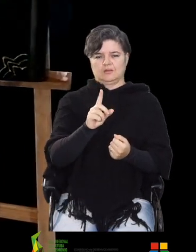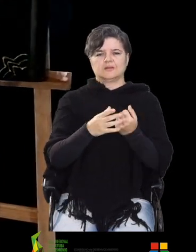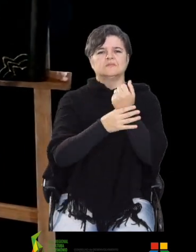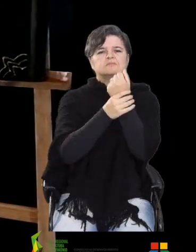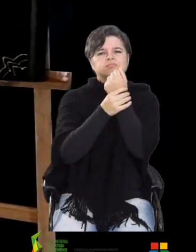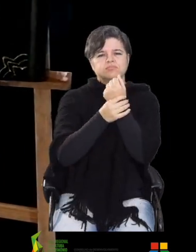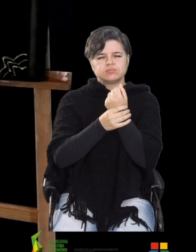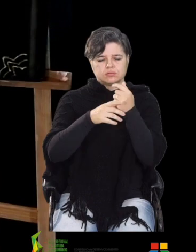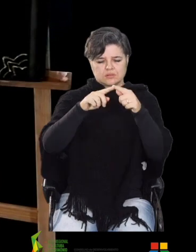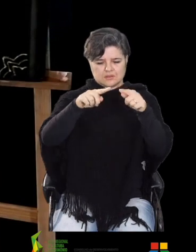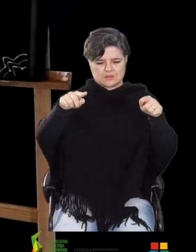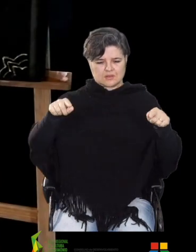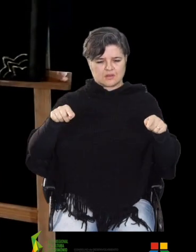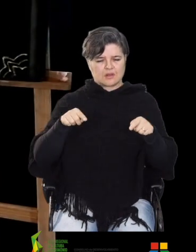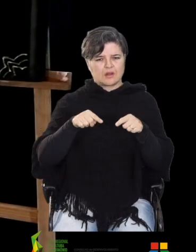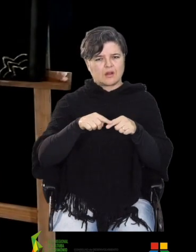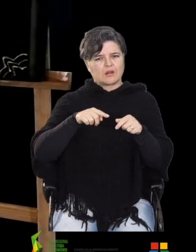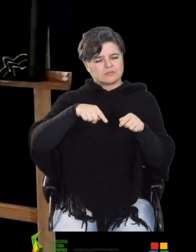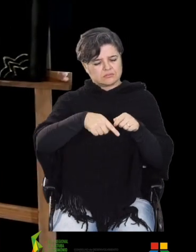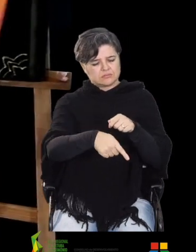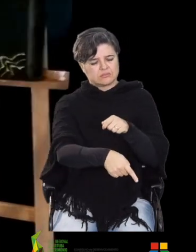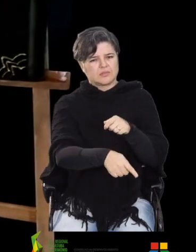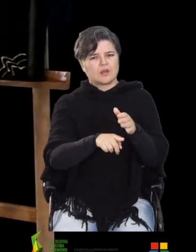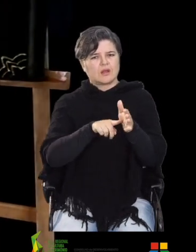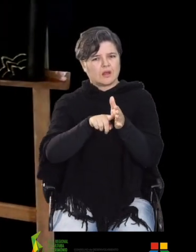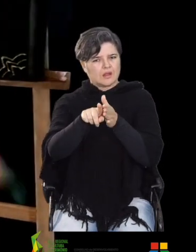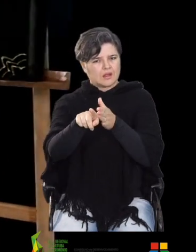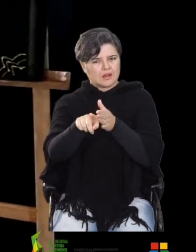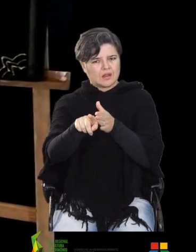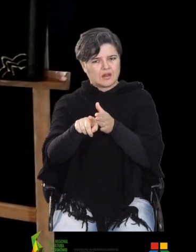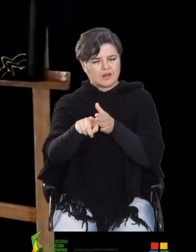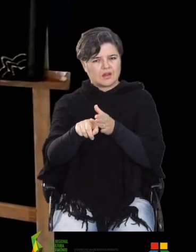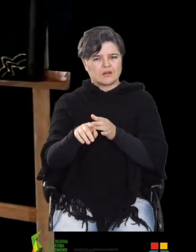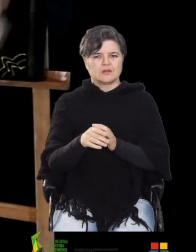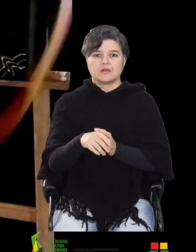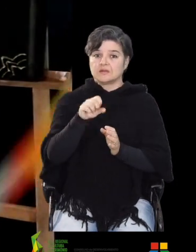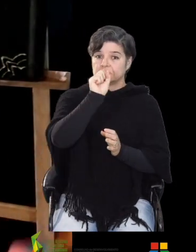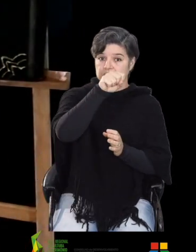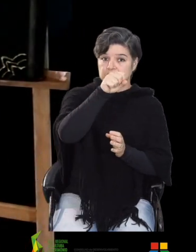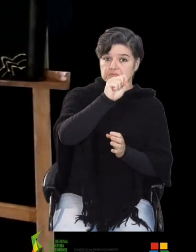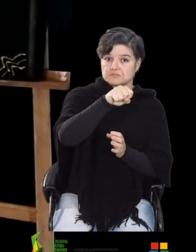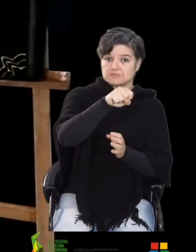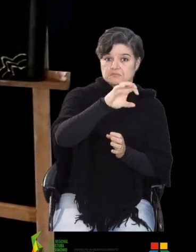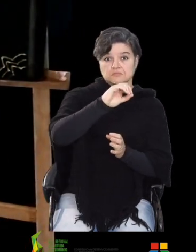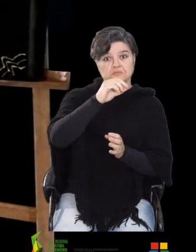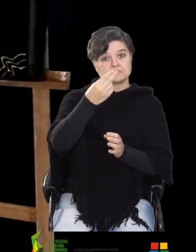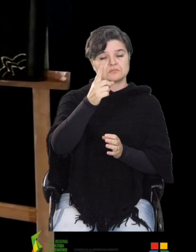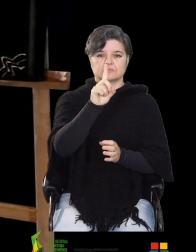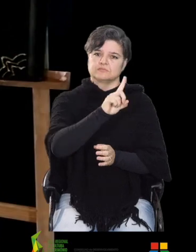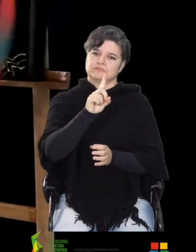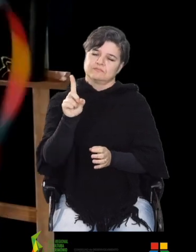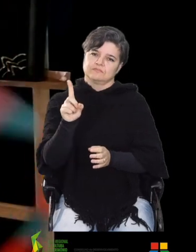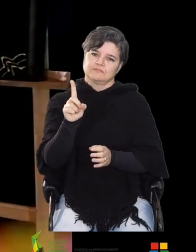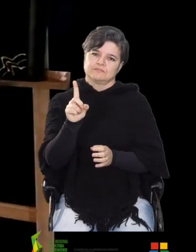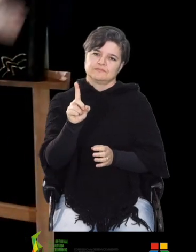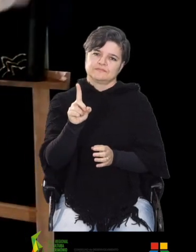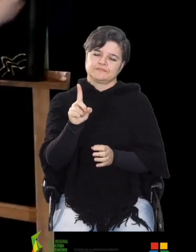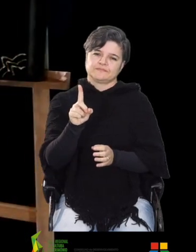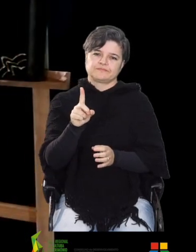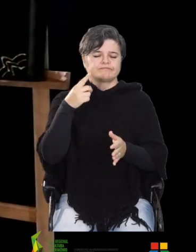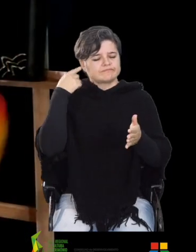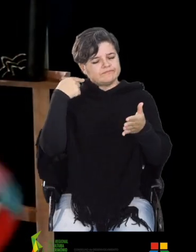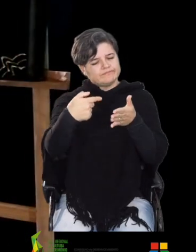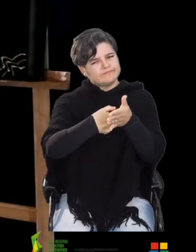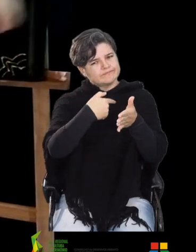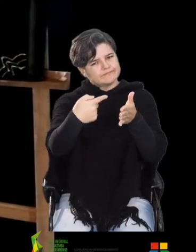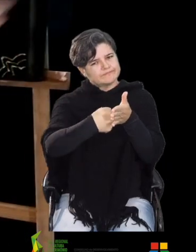aqui não pesa e essa assim essa não de tanto me